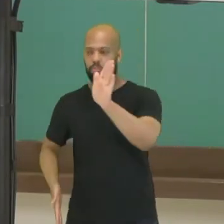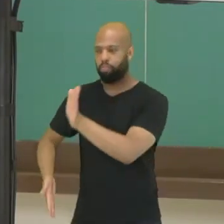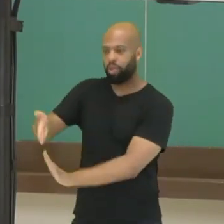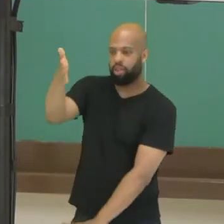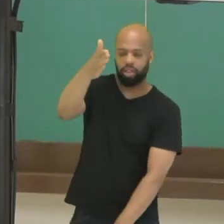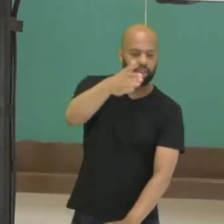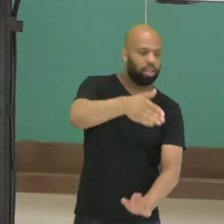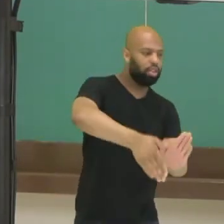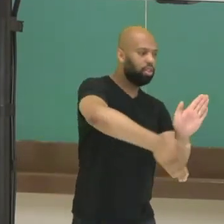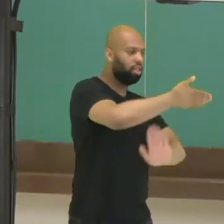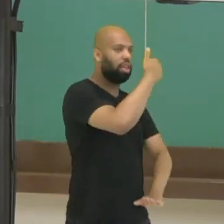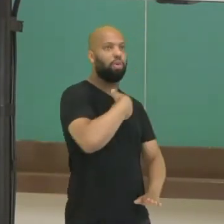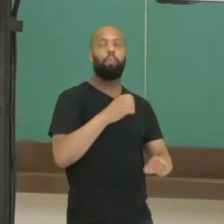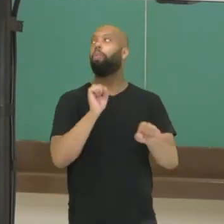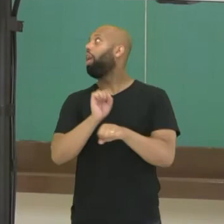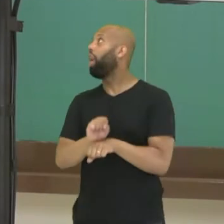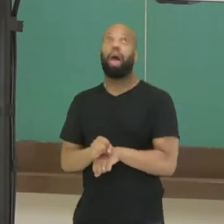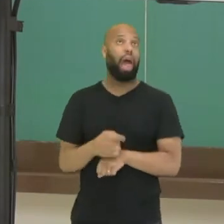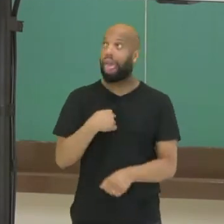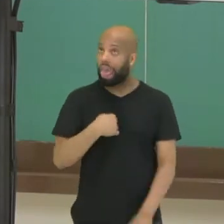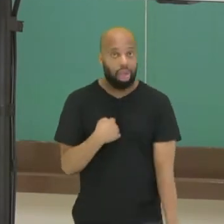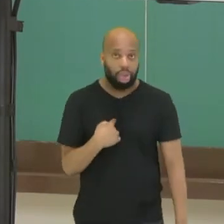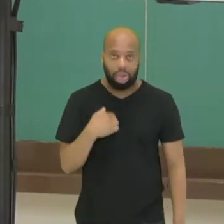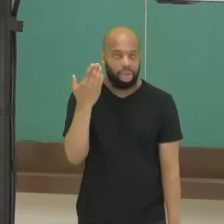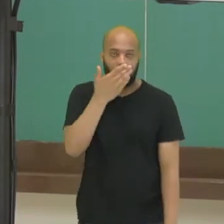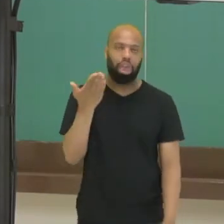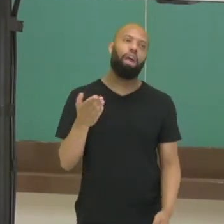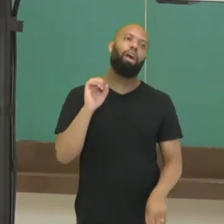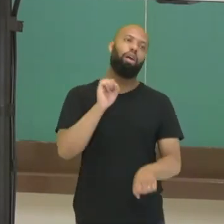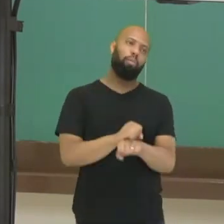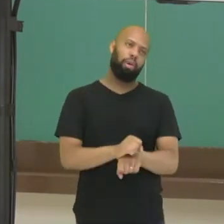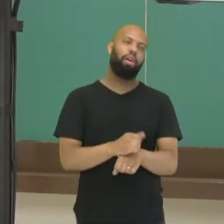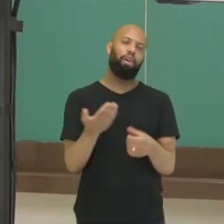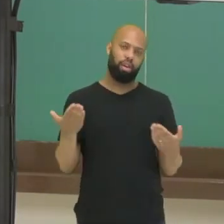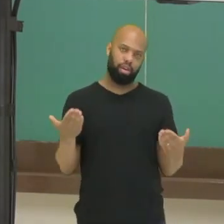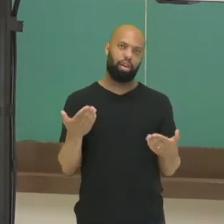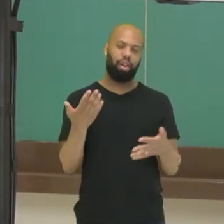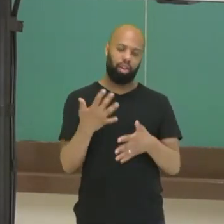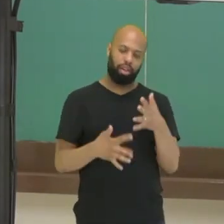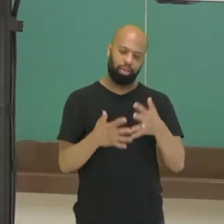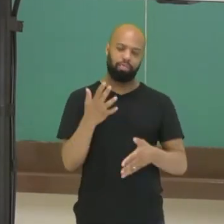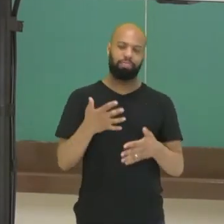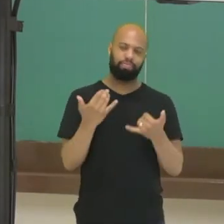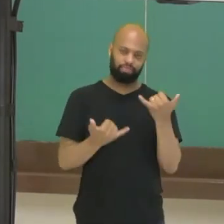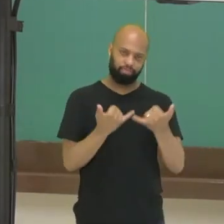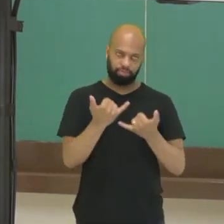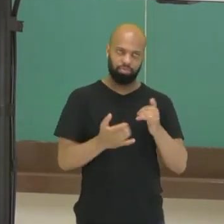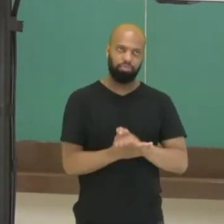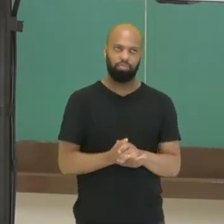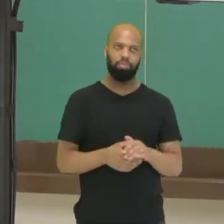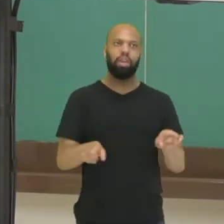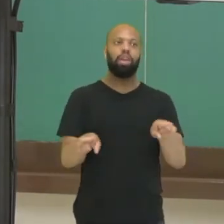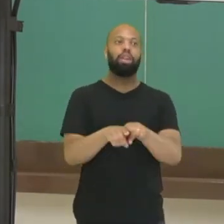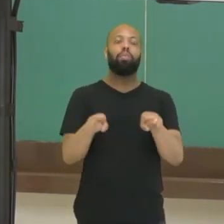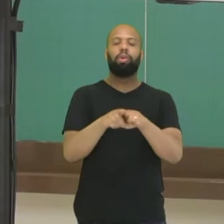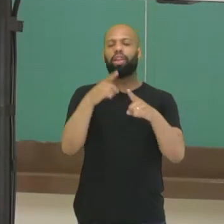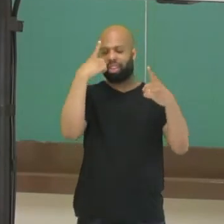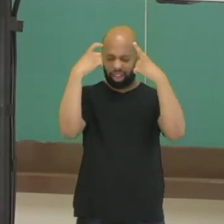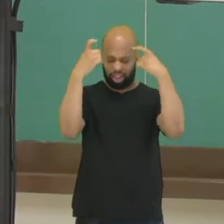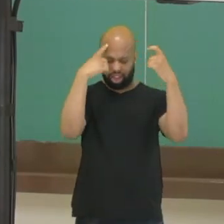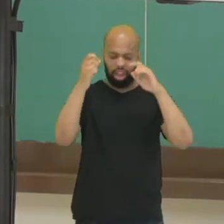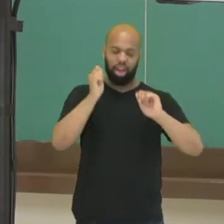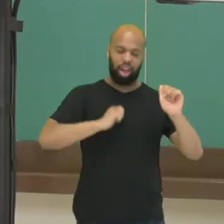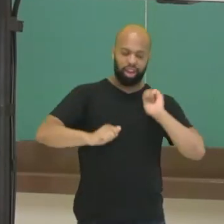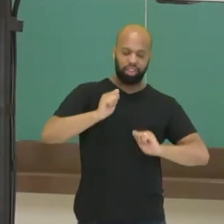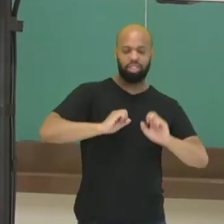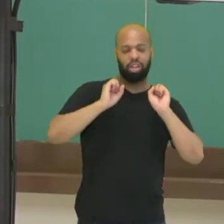fico parado. Ah, era a minha vez? E aí trava todo o jogo também, né? A improvisação, né? Então o artista pode